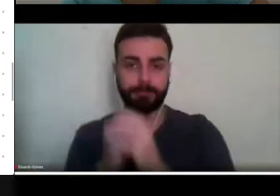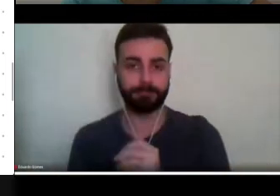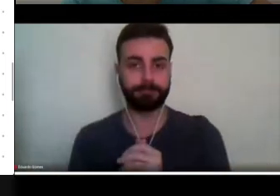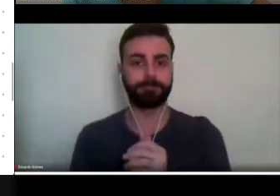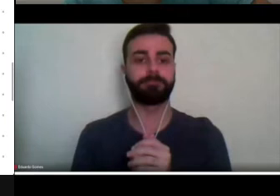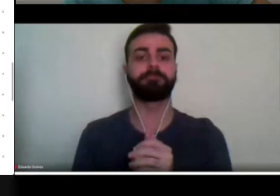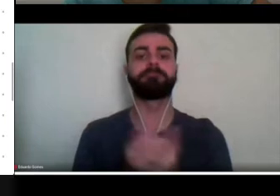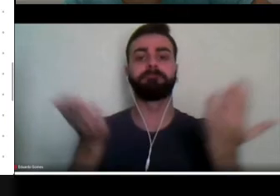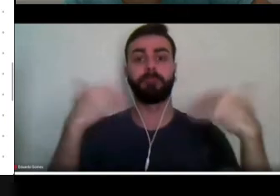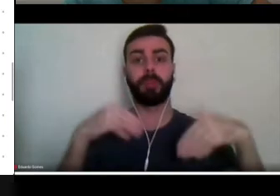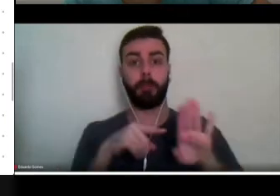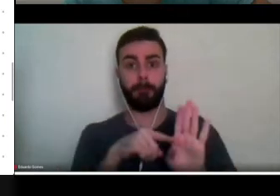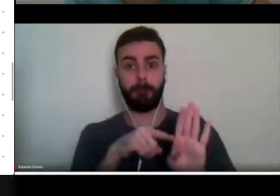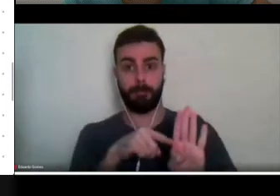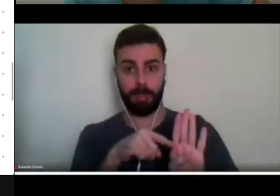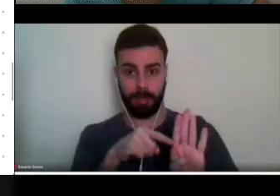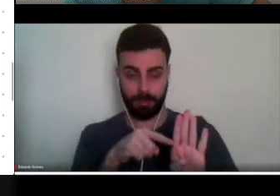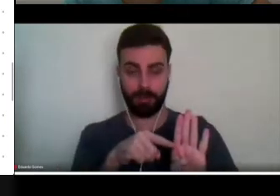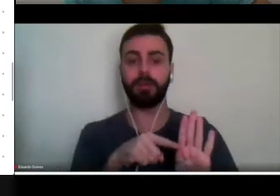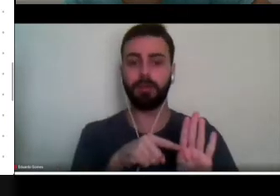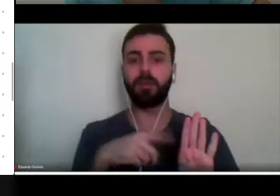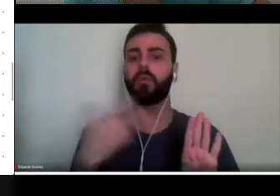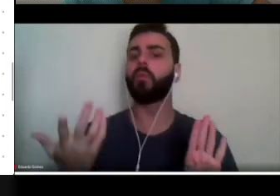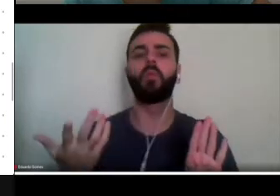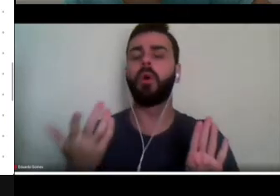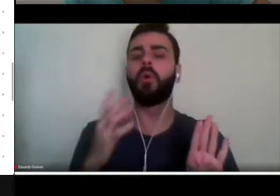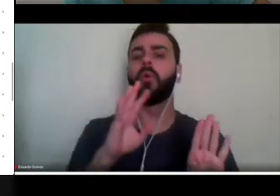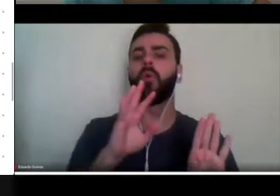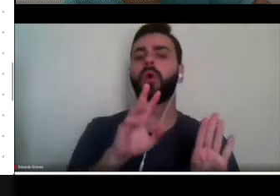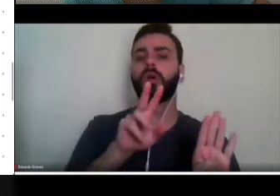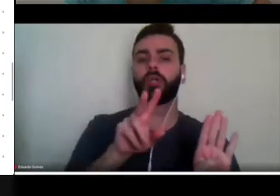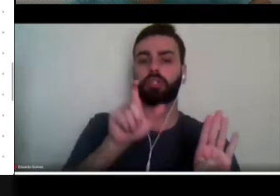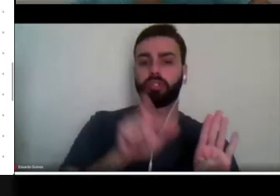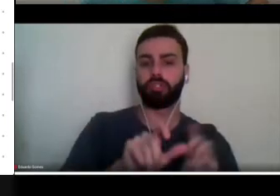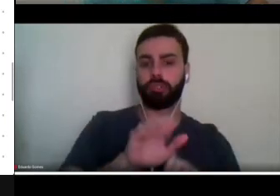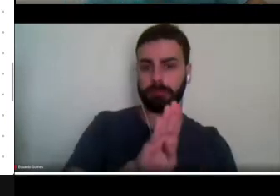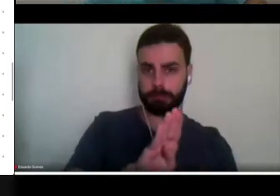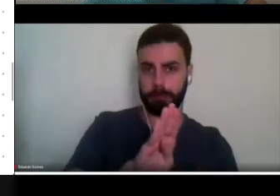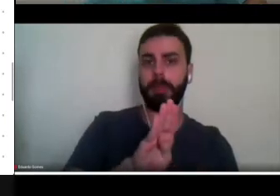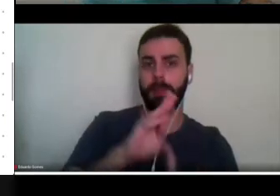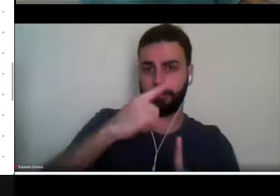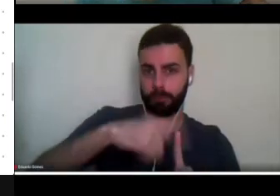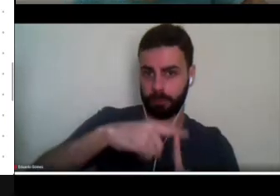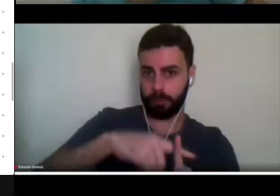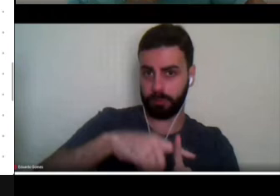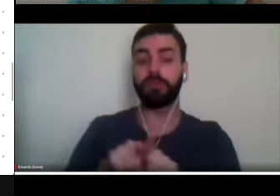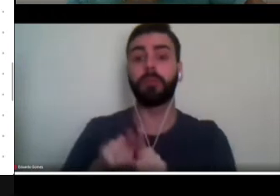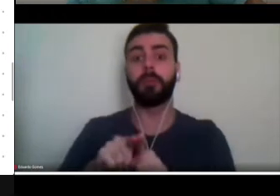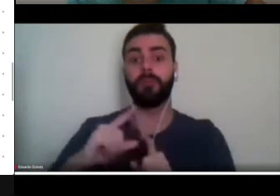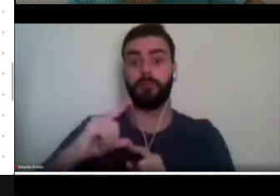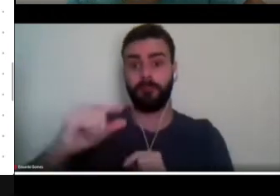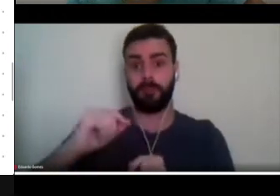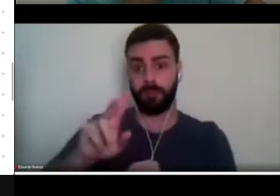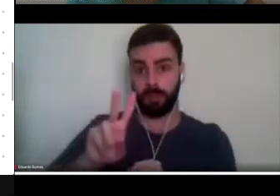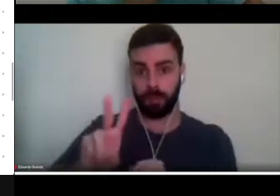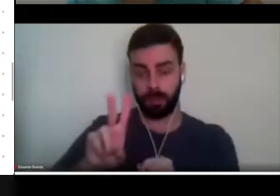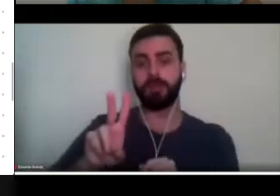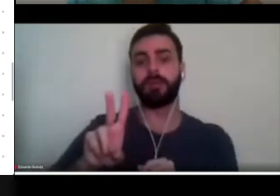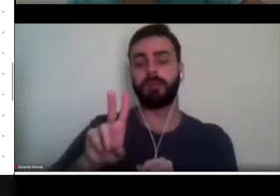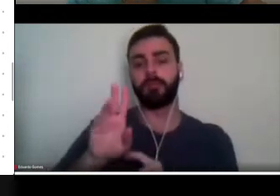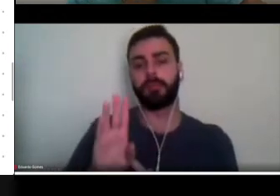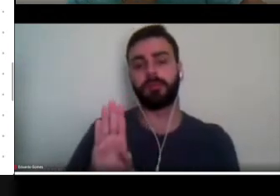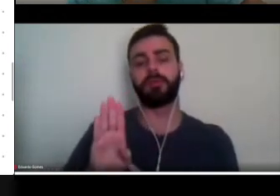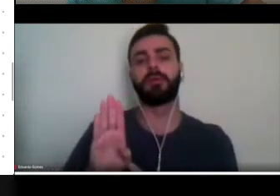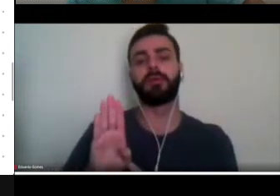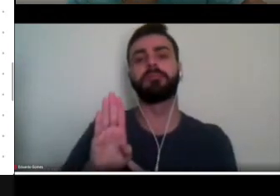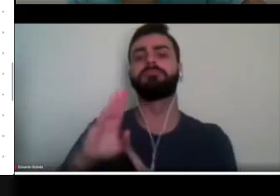uma velocidade VB maior que 0 também. Só que para B, observe que eu tenho uma